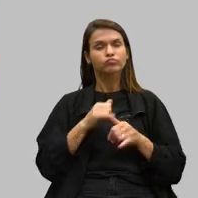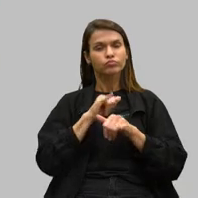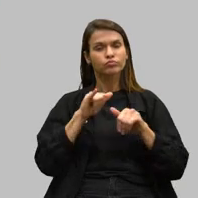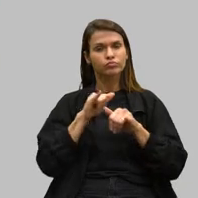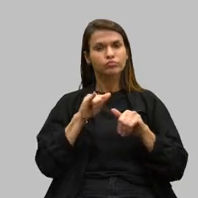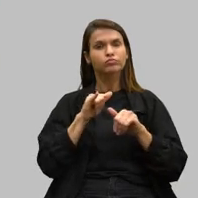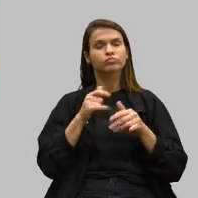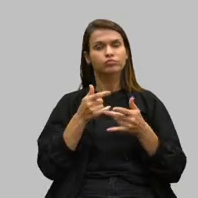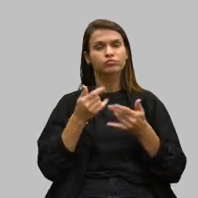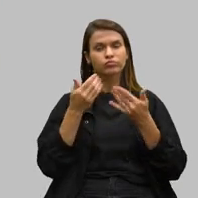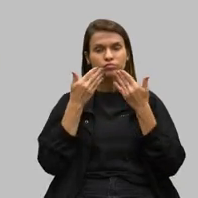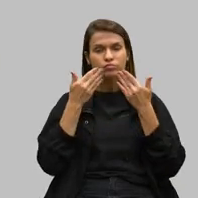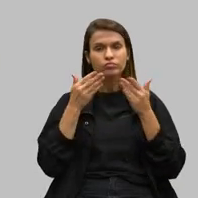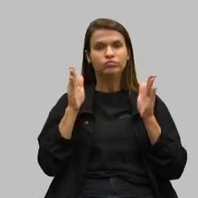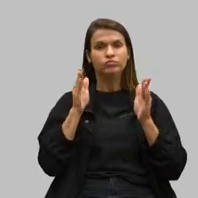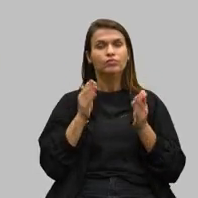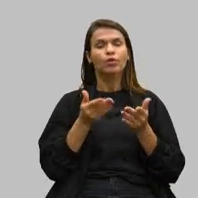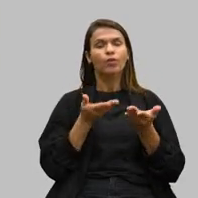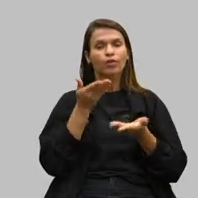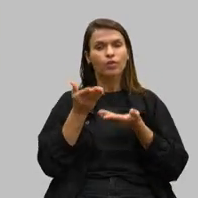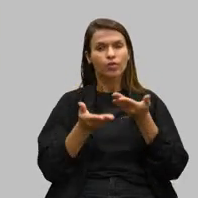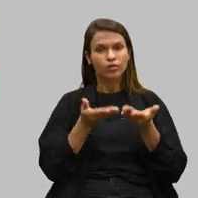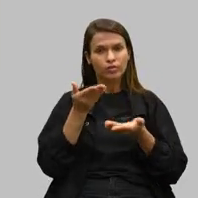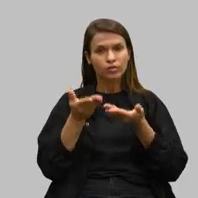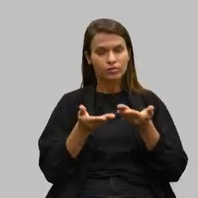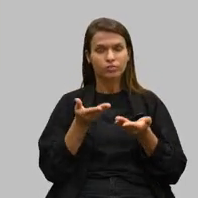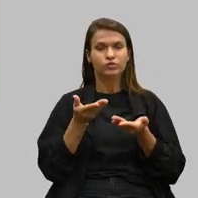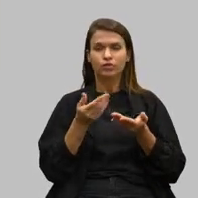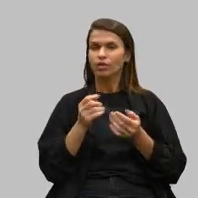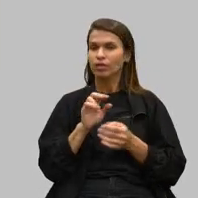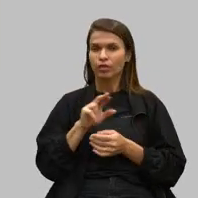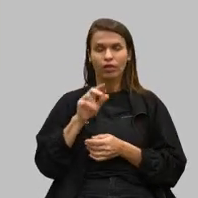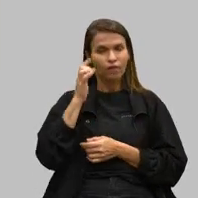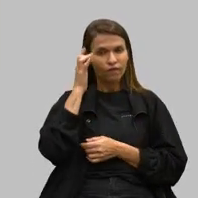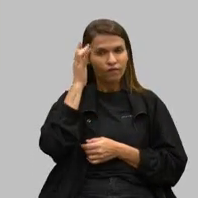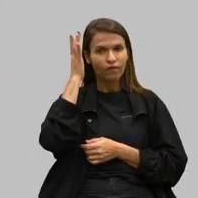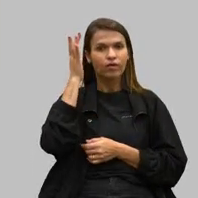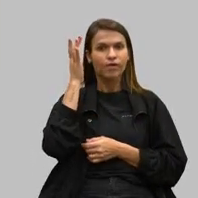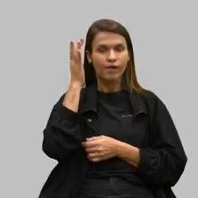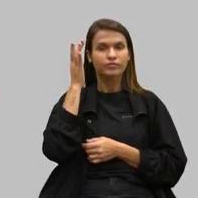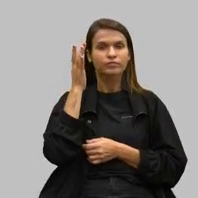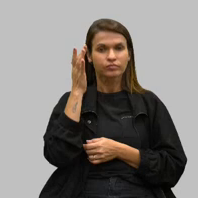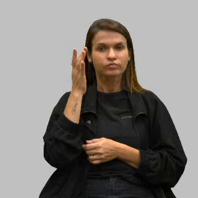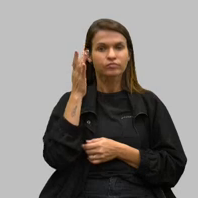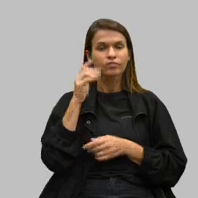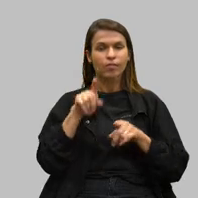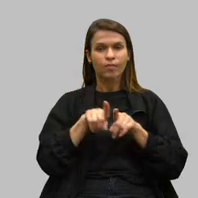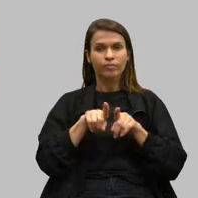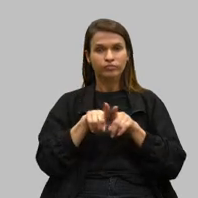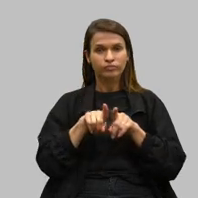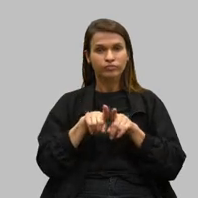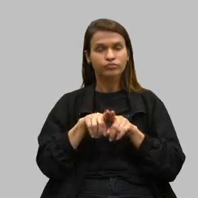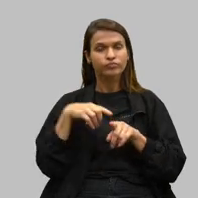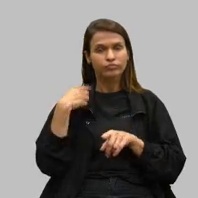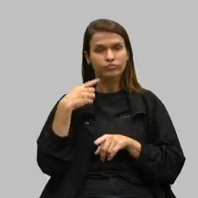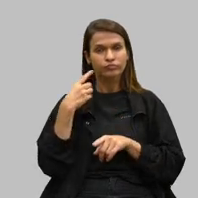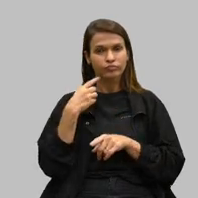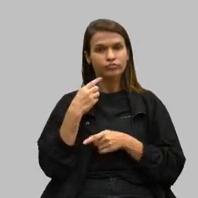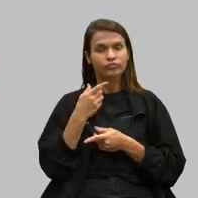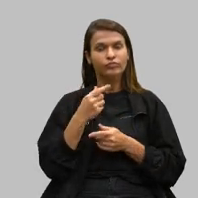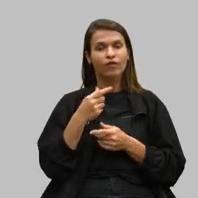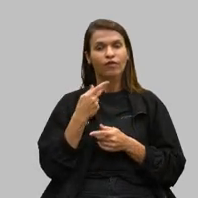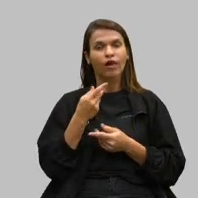trabalho que o senhor vem realizando à frente da pasta. Não é fácil. O grego da Fundação, nosso colega deputado, falava em devolver esperança.